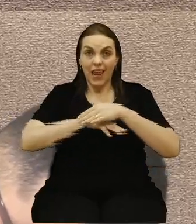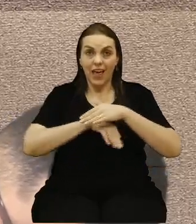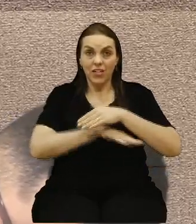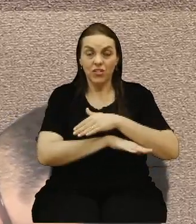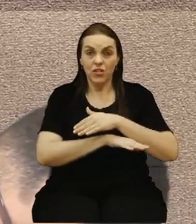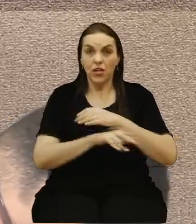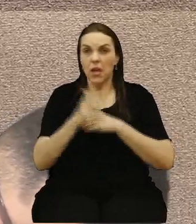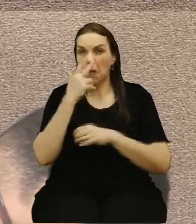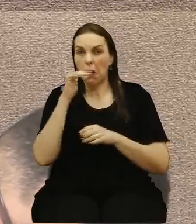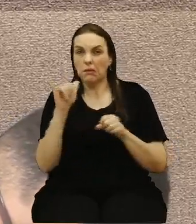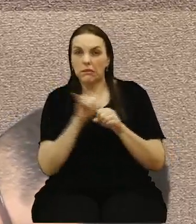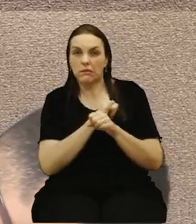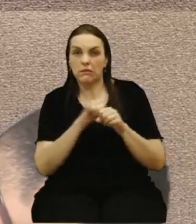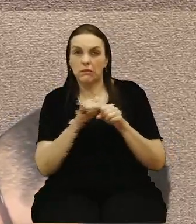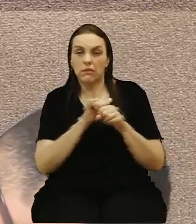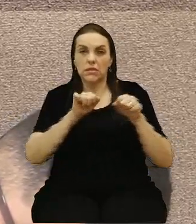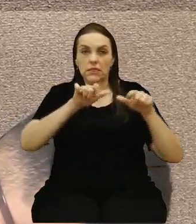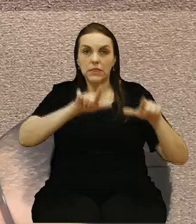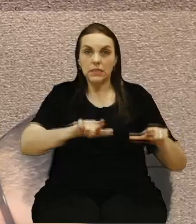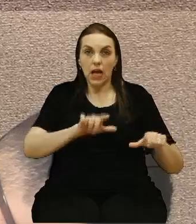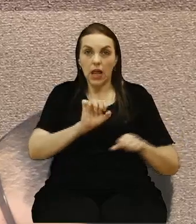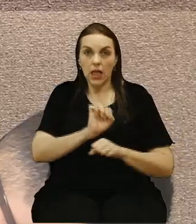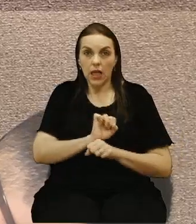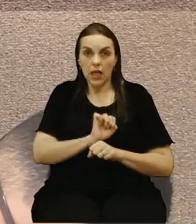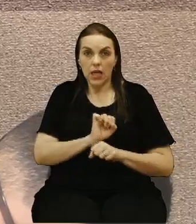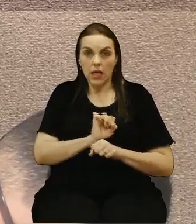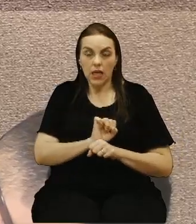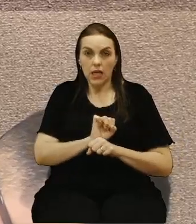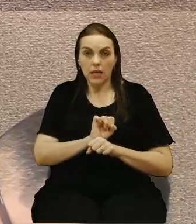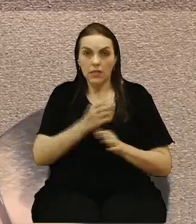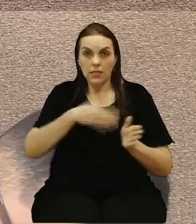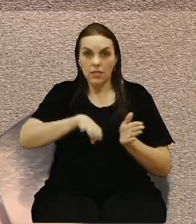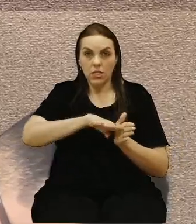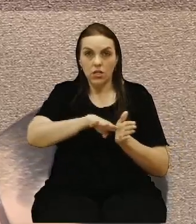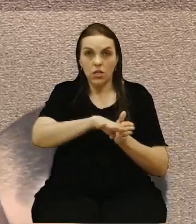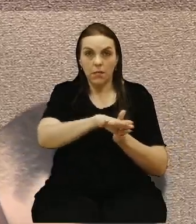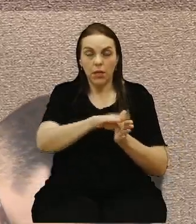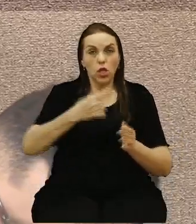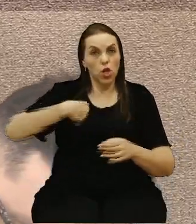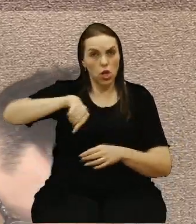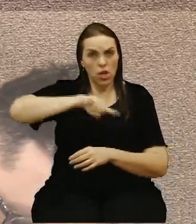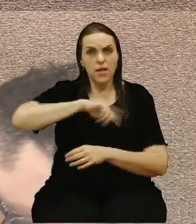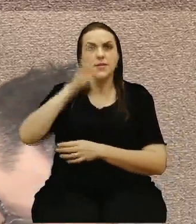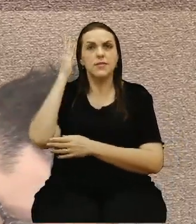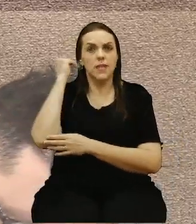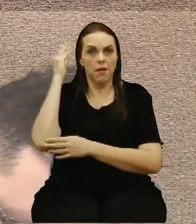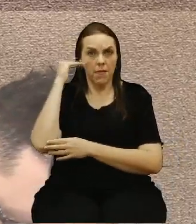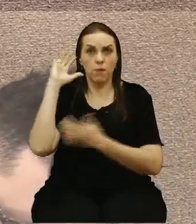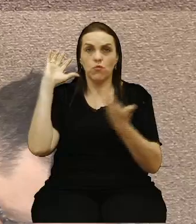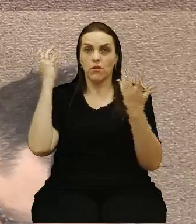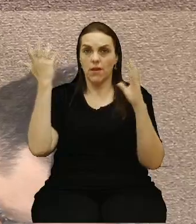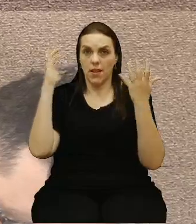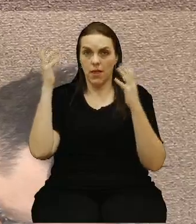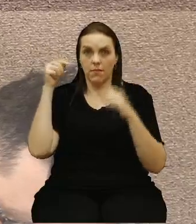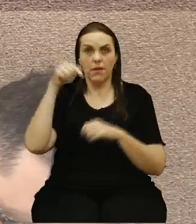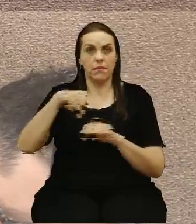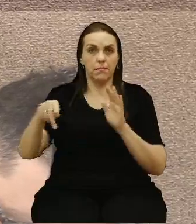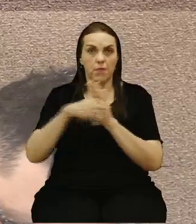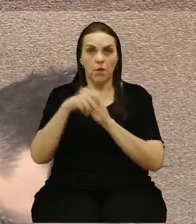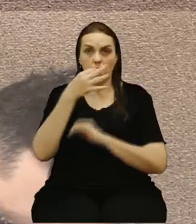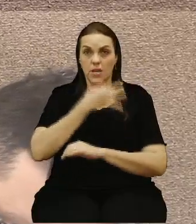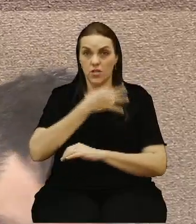de espera no estacionamento. Nós todos aqui sabemos das condições climáticas de Caxias do Sul.